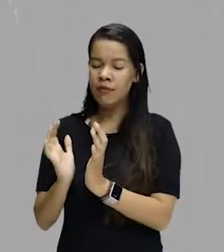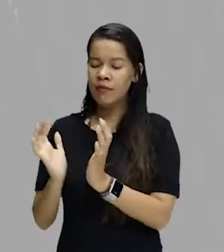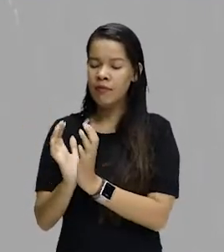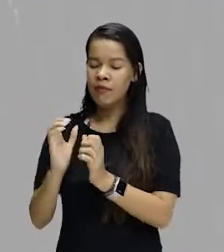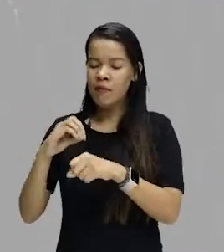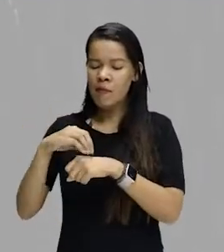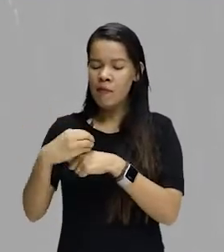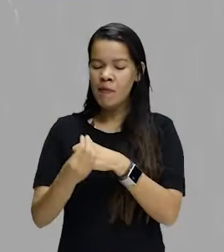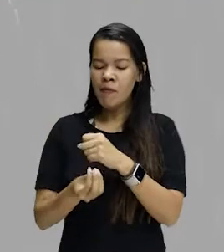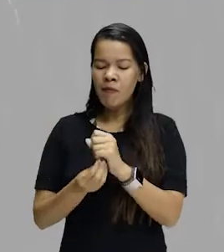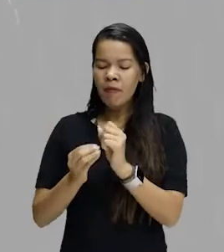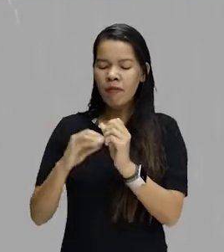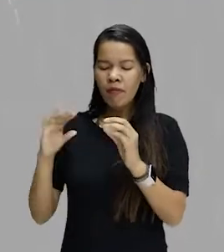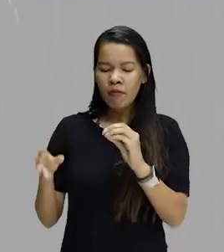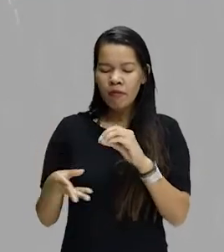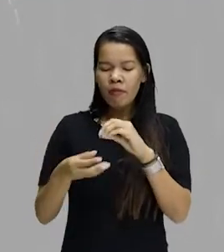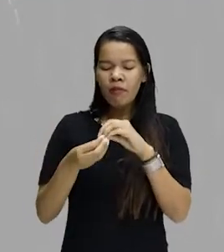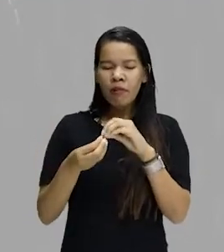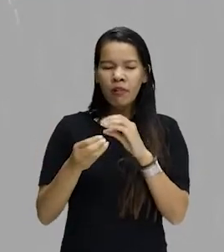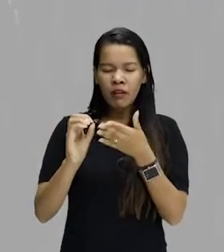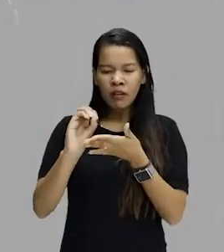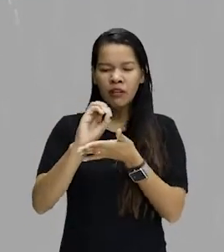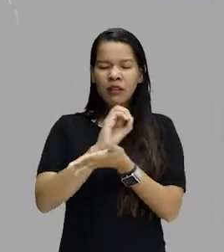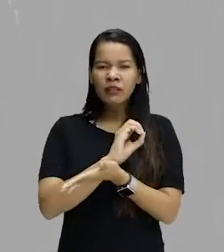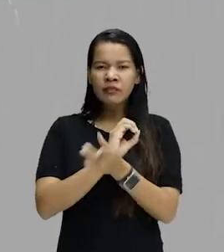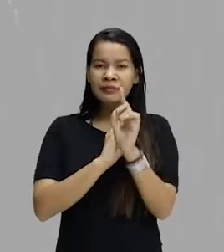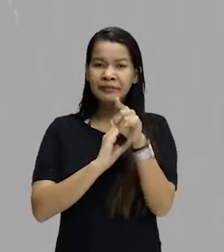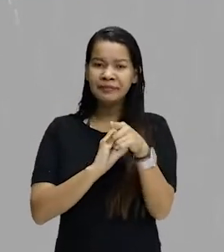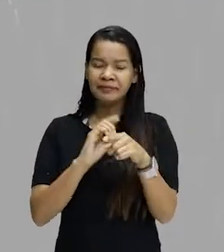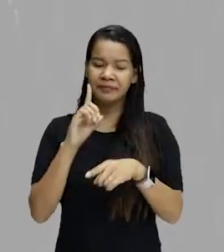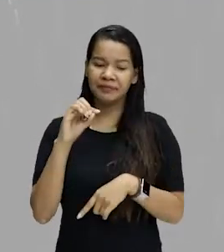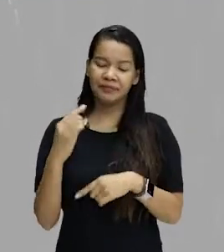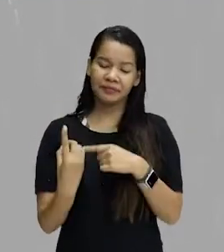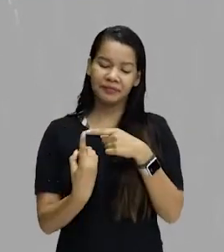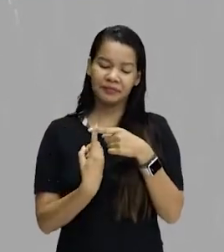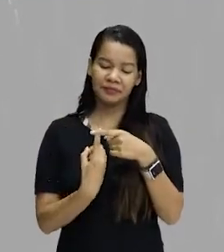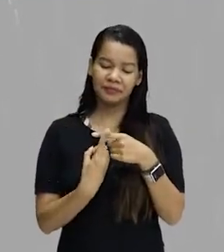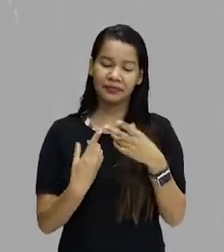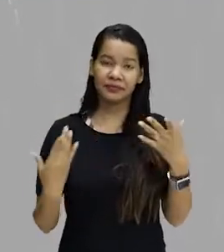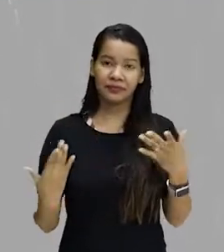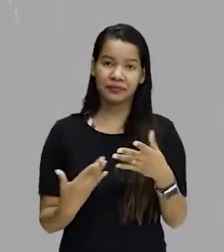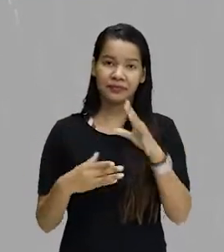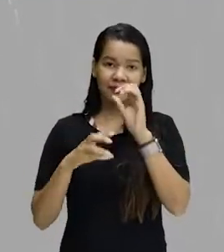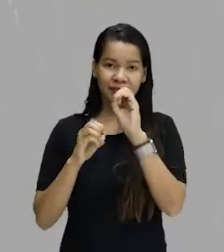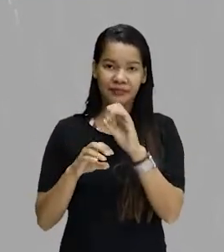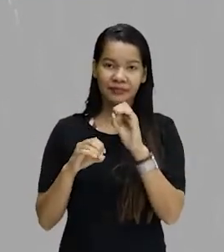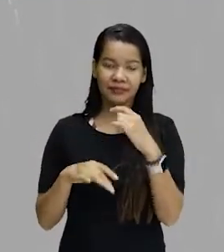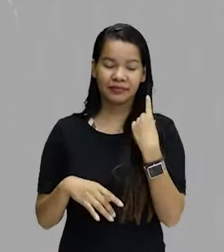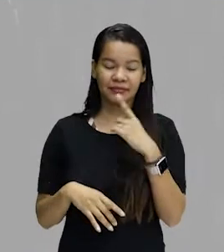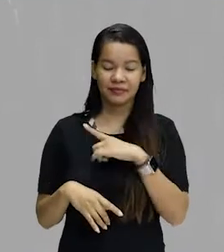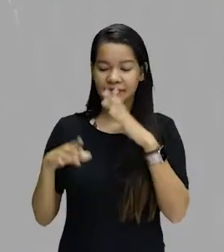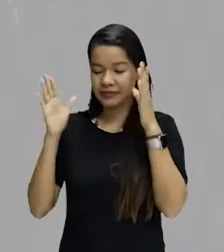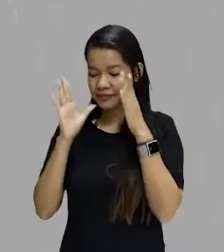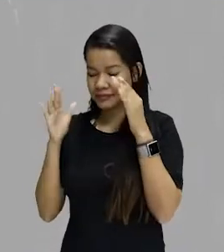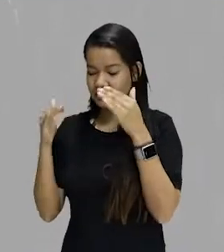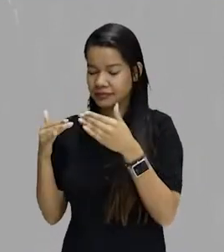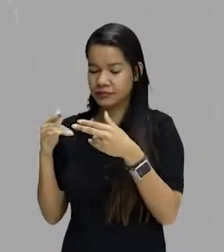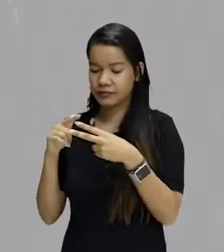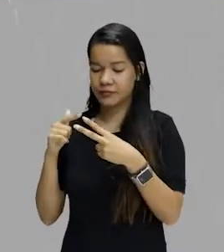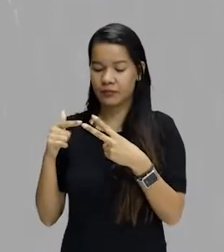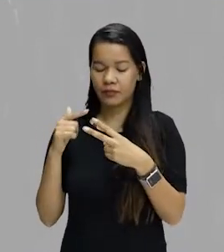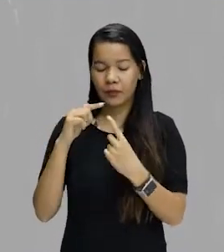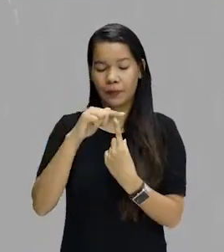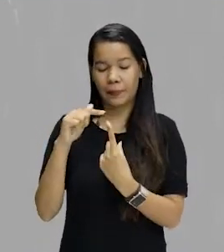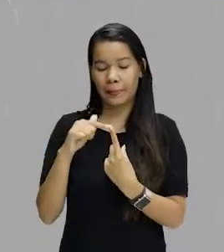um composto orgânico. Isso é reação de adição. Na aula de hoje, nós vamos focar em dois tipos